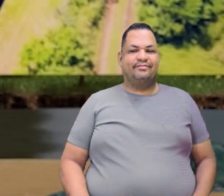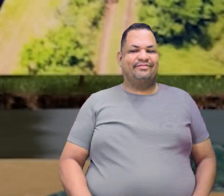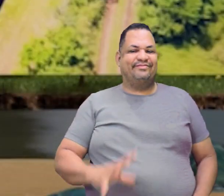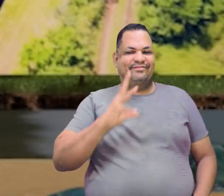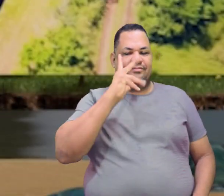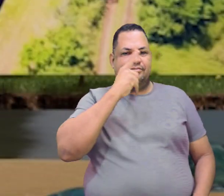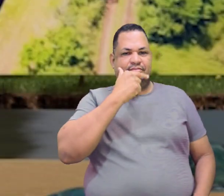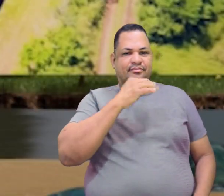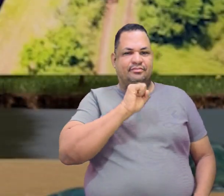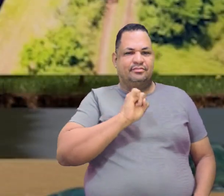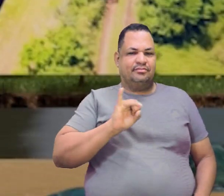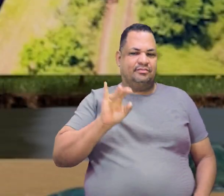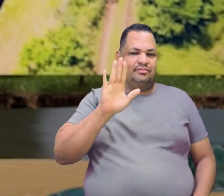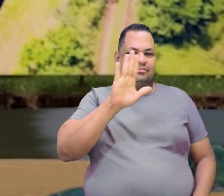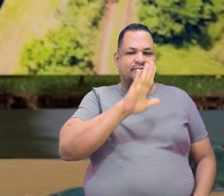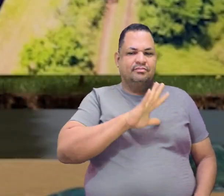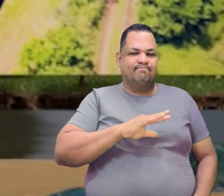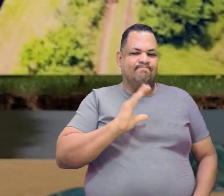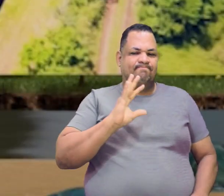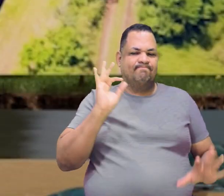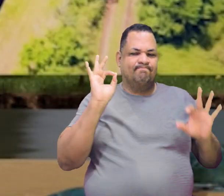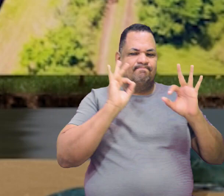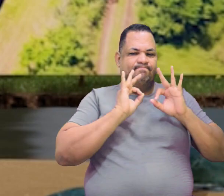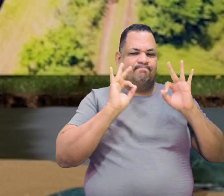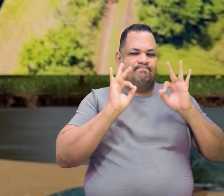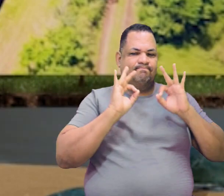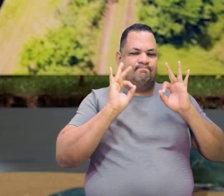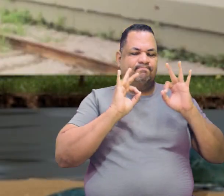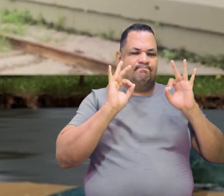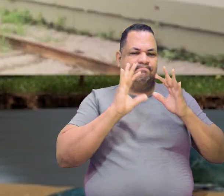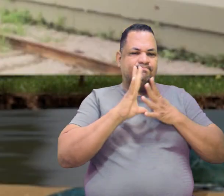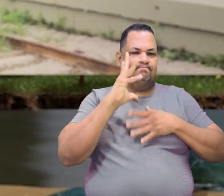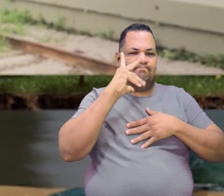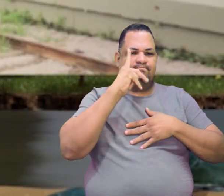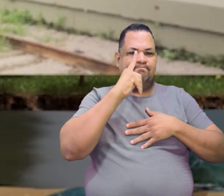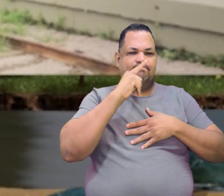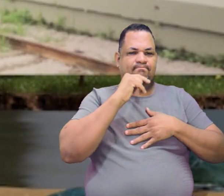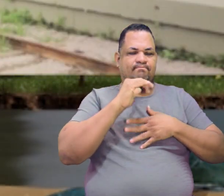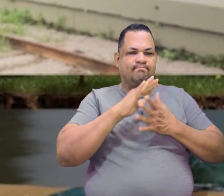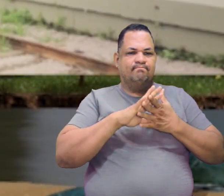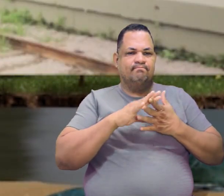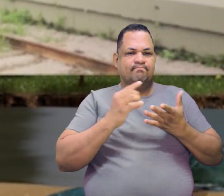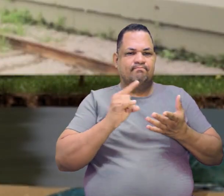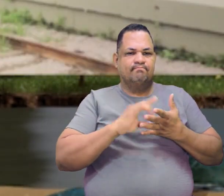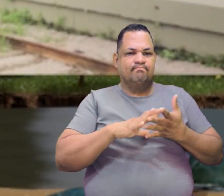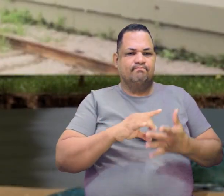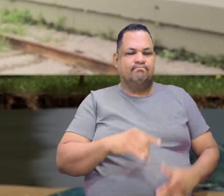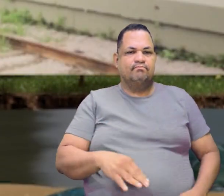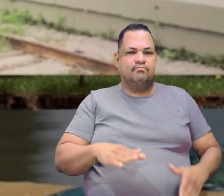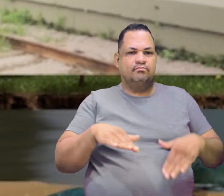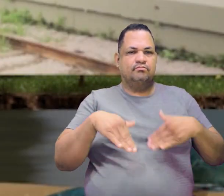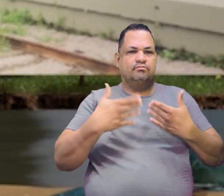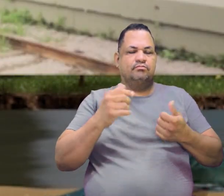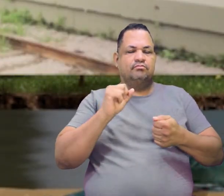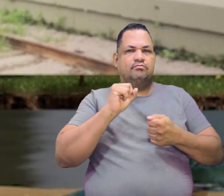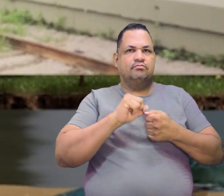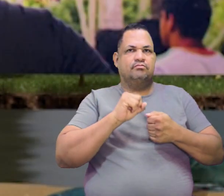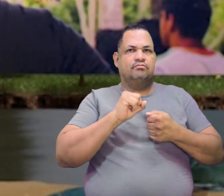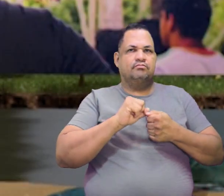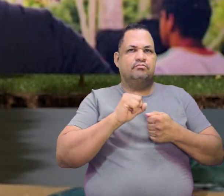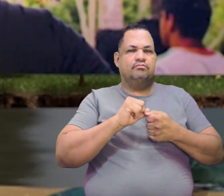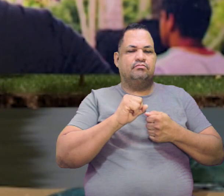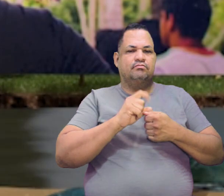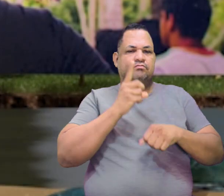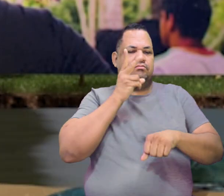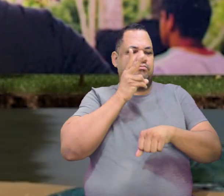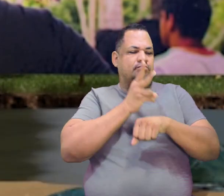Lindo, né? Imagens lindas, fascinante. Quando nós fizemos essa imagem lá em Vila Murtinho,